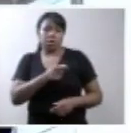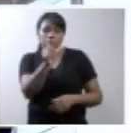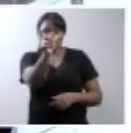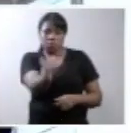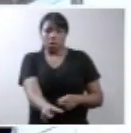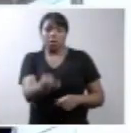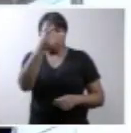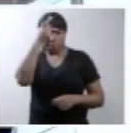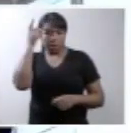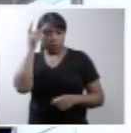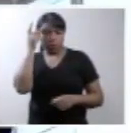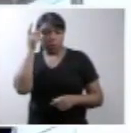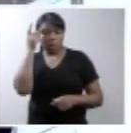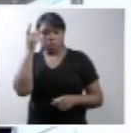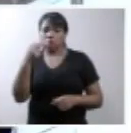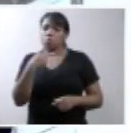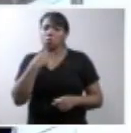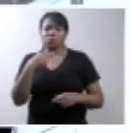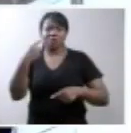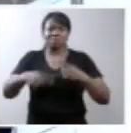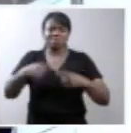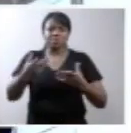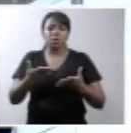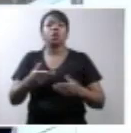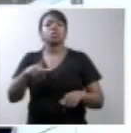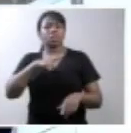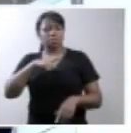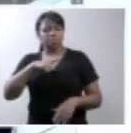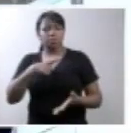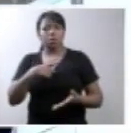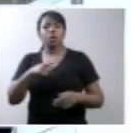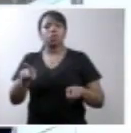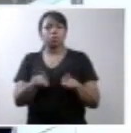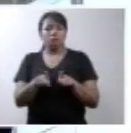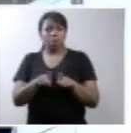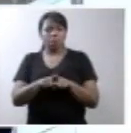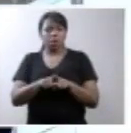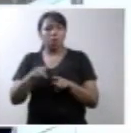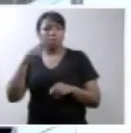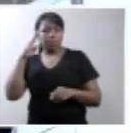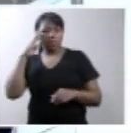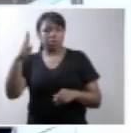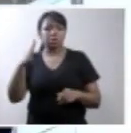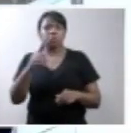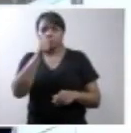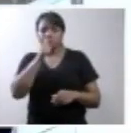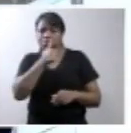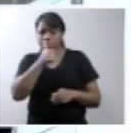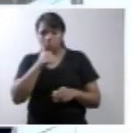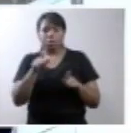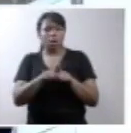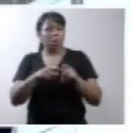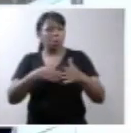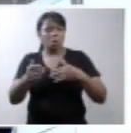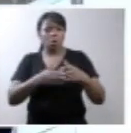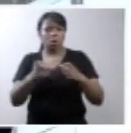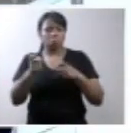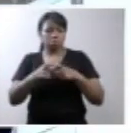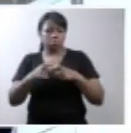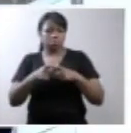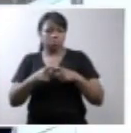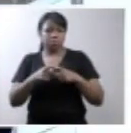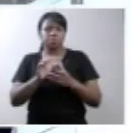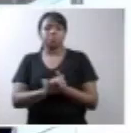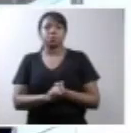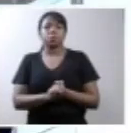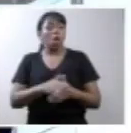bem-estar do ser humano no seu direito inquestionável de nascer e existir princípio solenemente consagrado em todos os